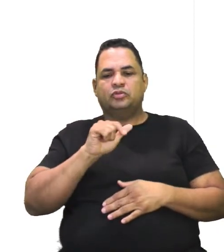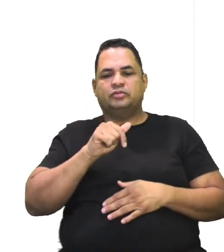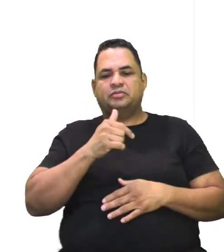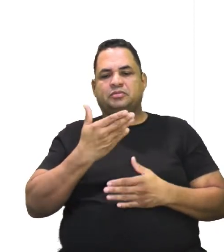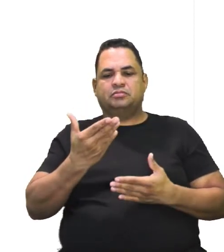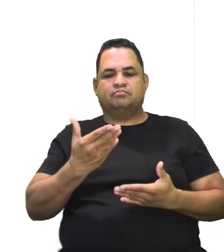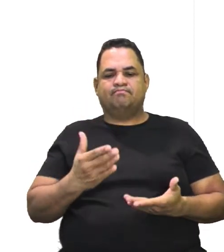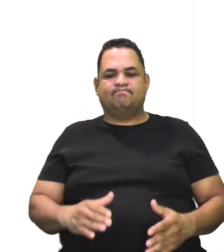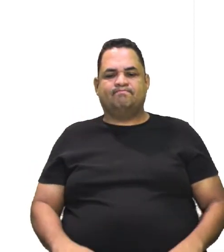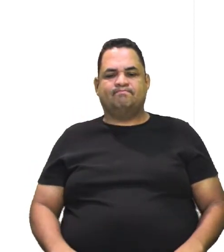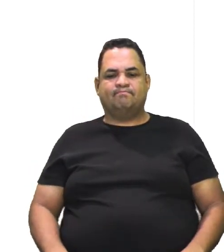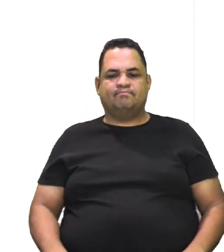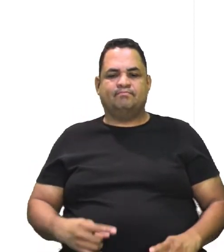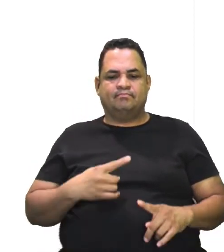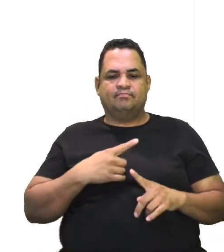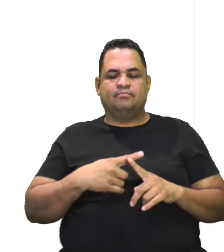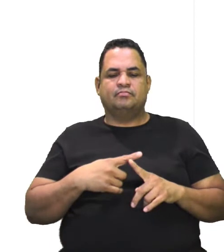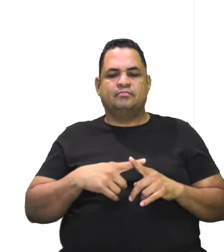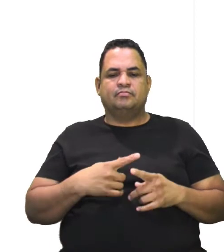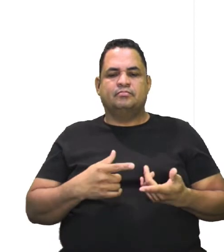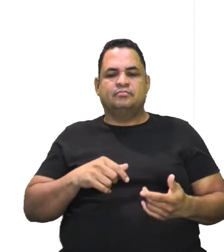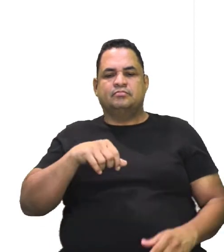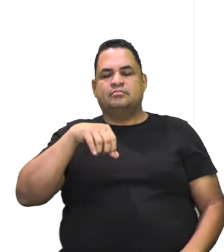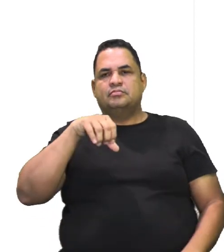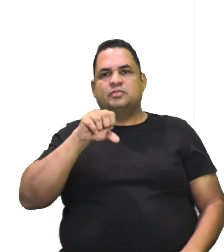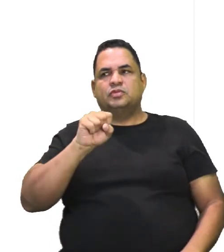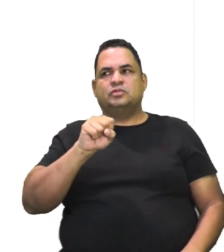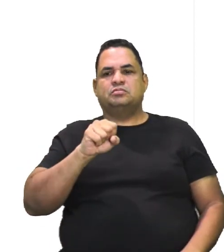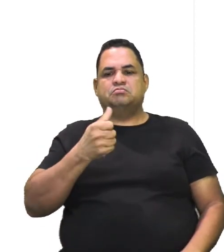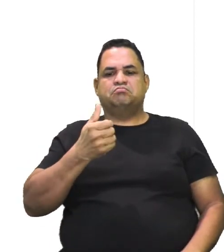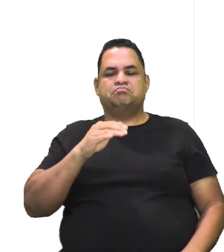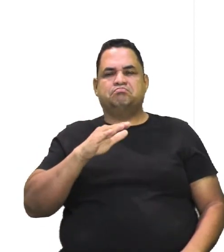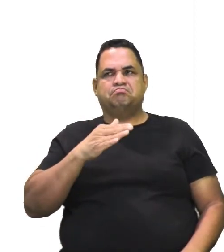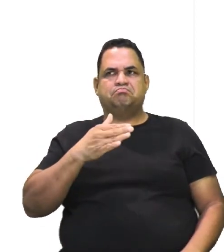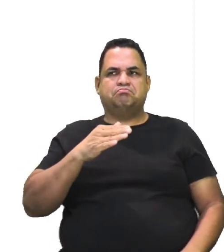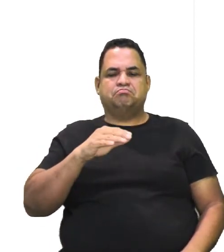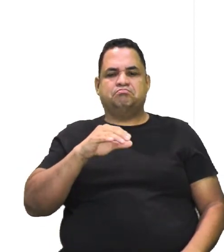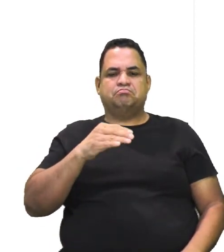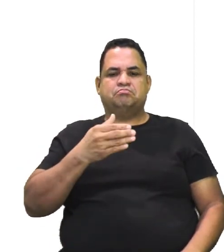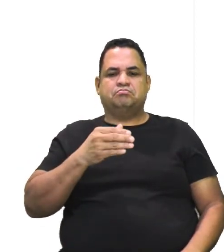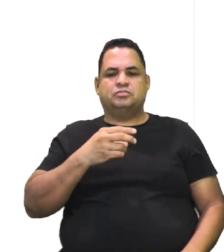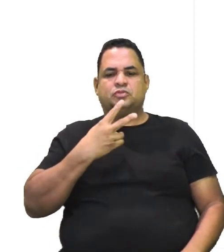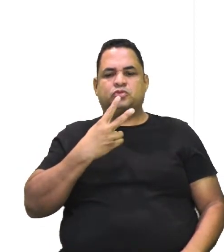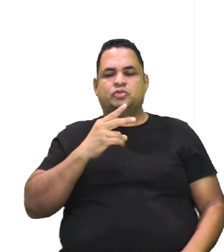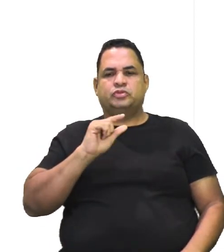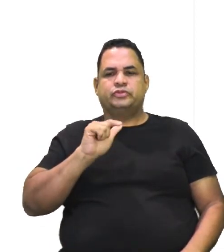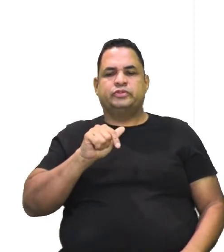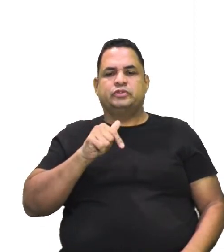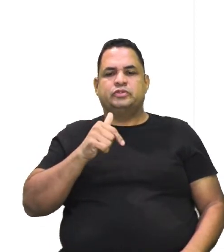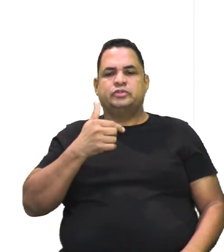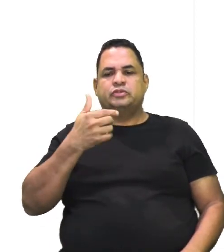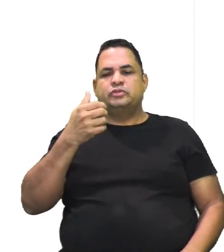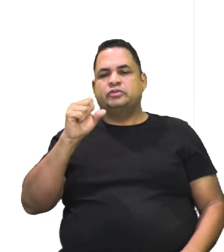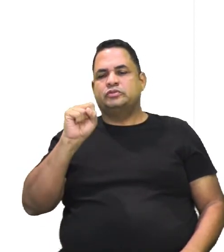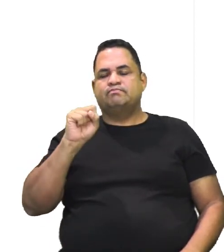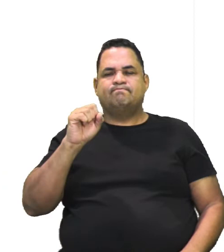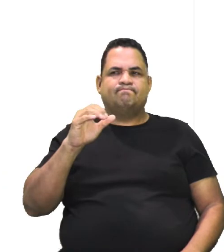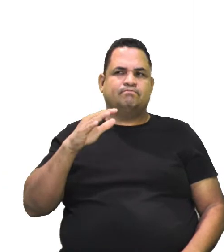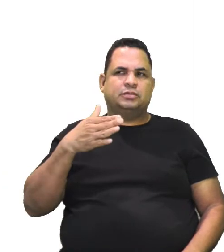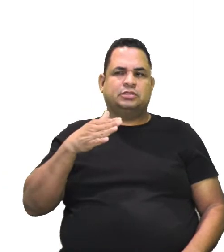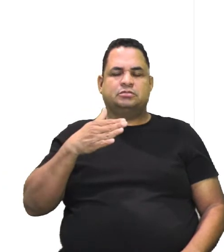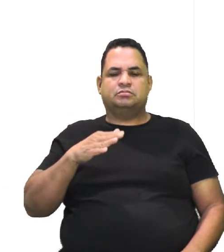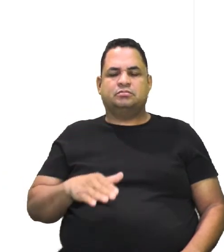alguma coisa aí, né? Porque raiz de 9 é 3. Então, o 8, como está muito próximo de 9, vai ser 2,8. 2,8.